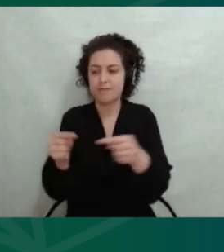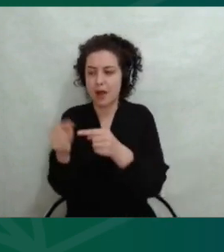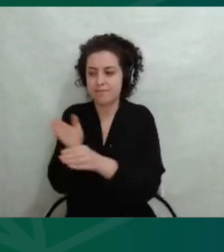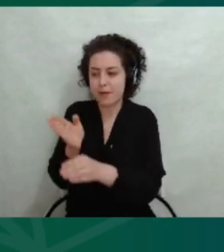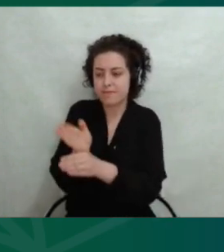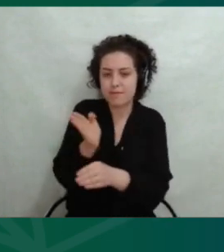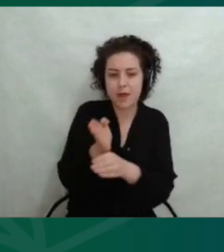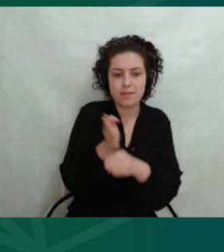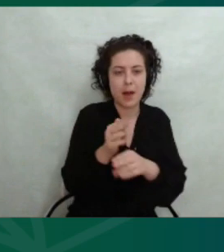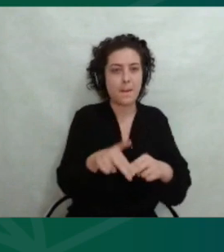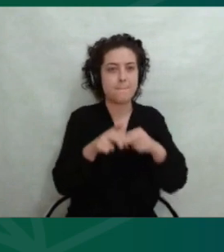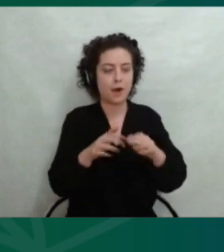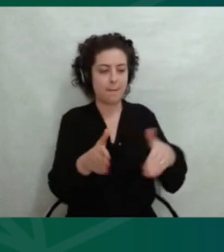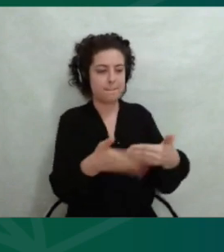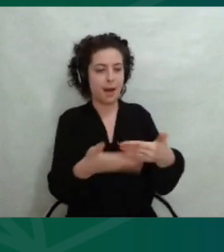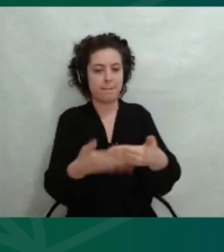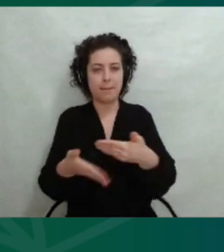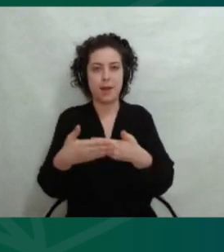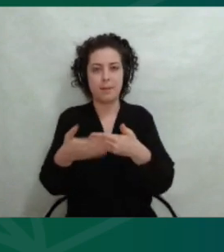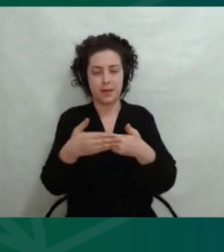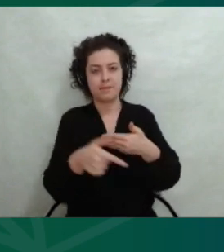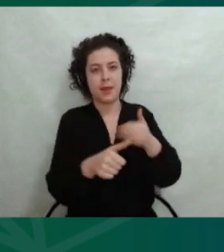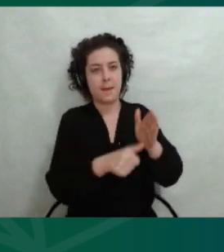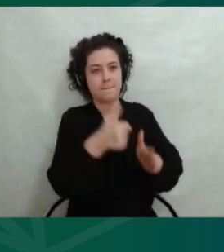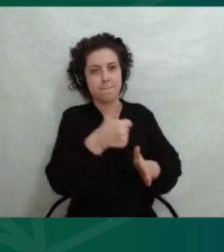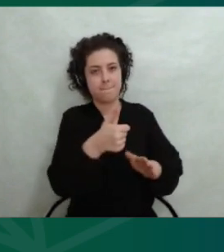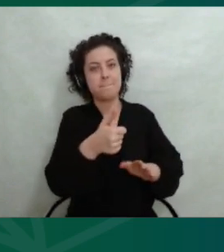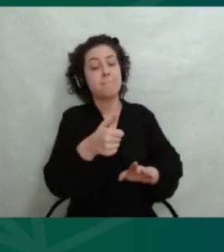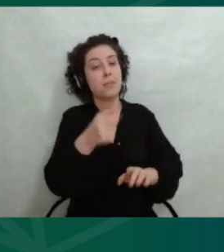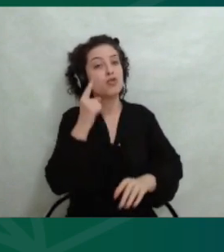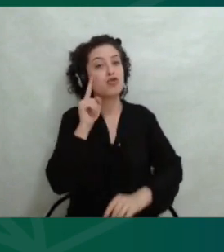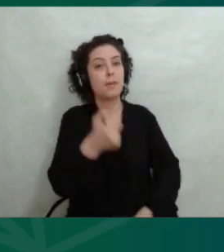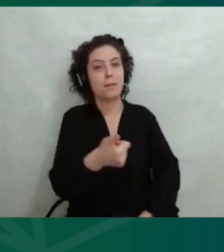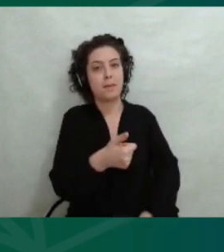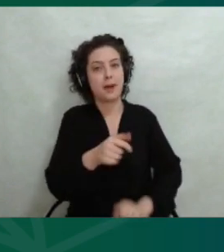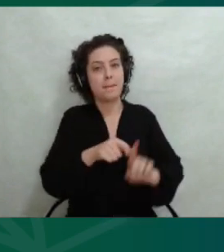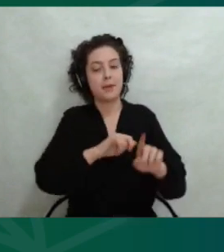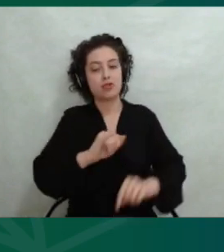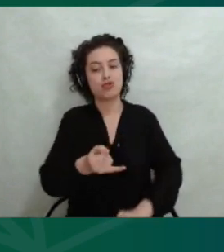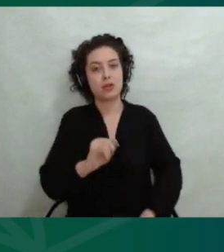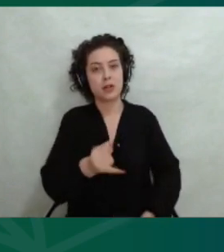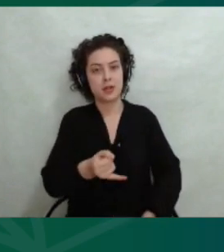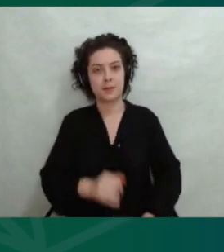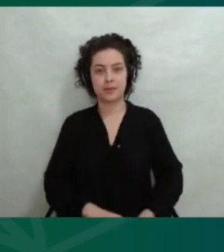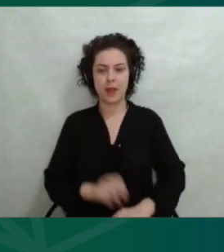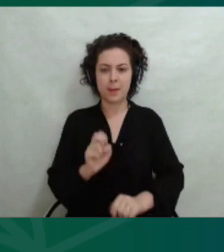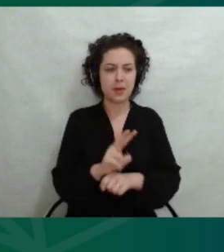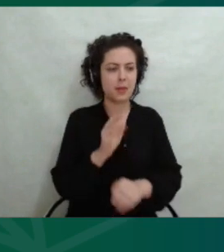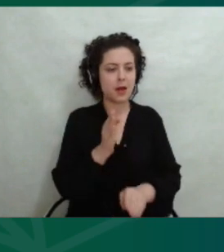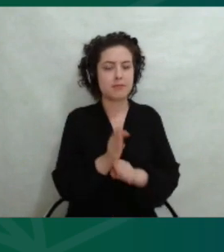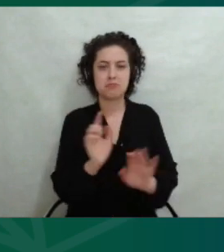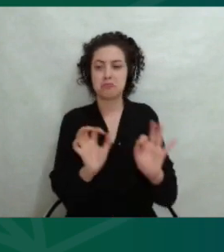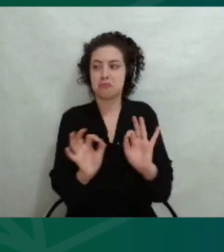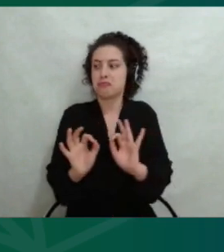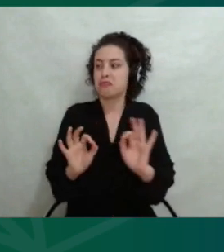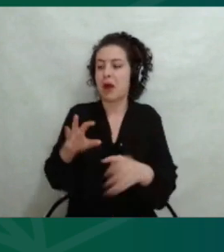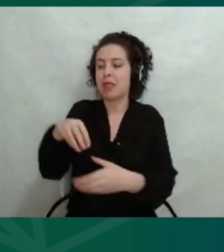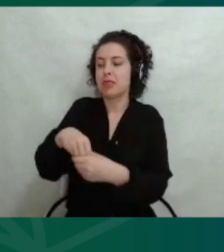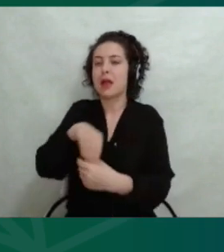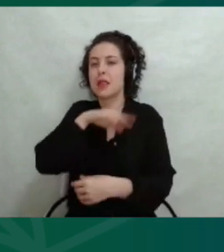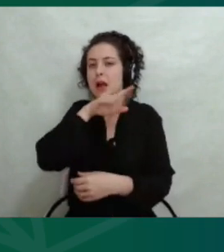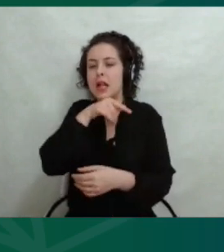ao fechamento desse mercado em 1º de janeiro. Embora o vírus não tenha sido identificado em nenhum animal